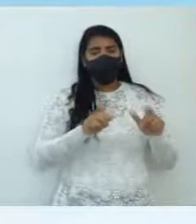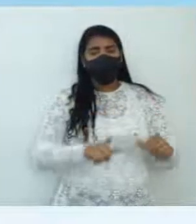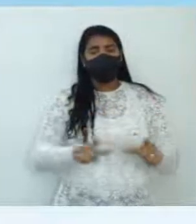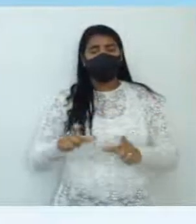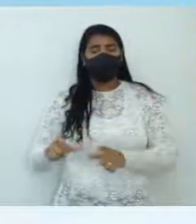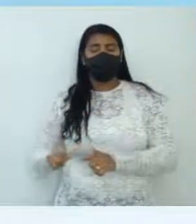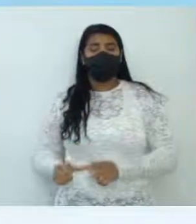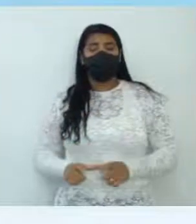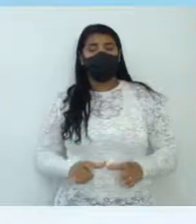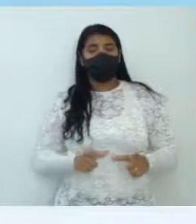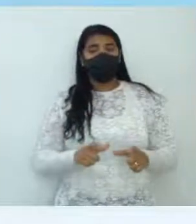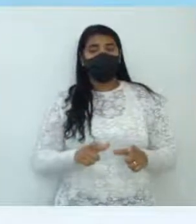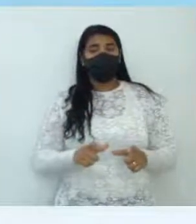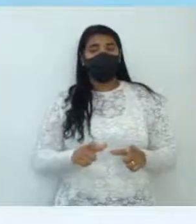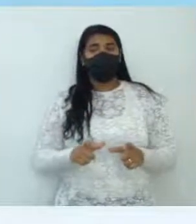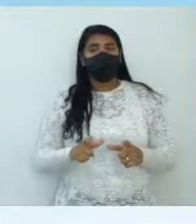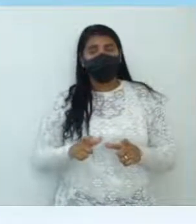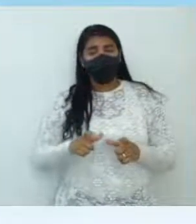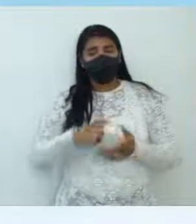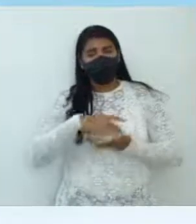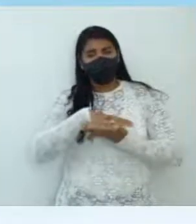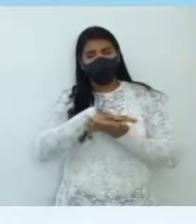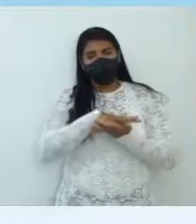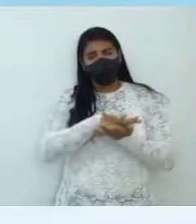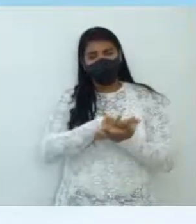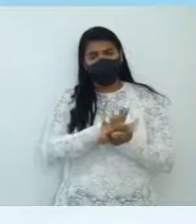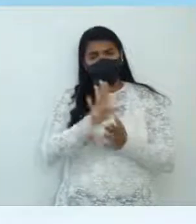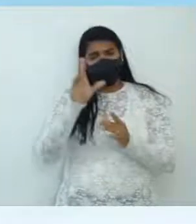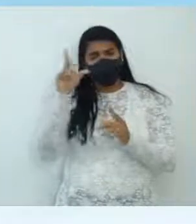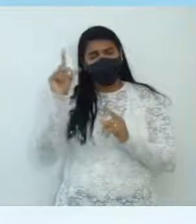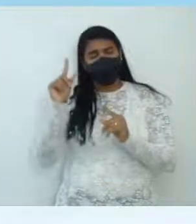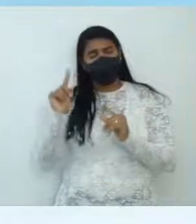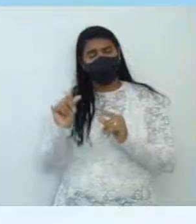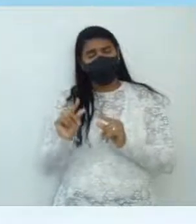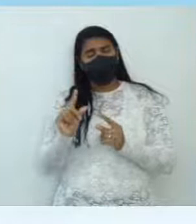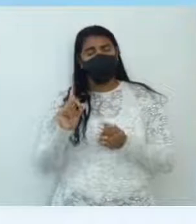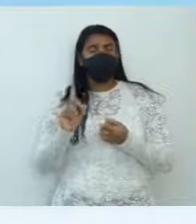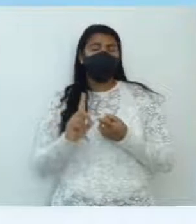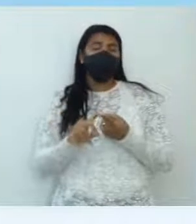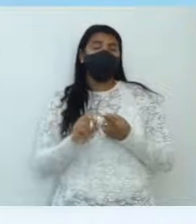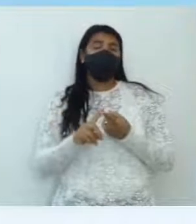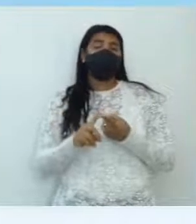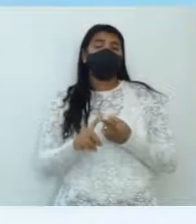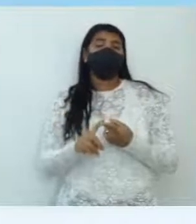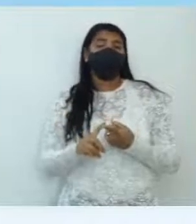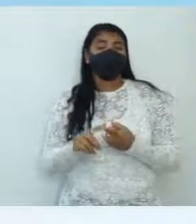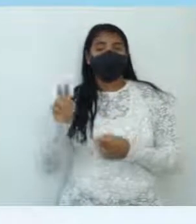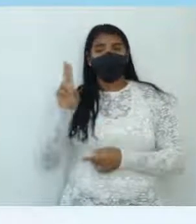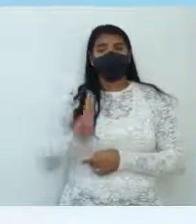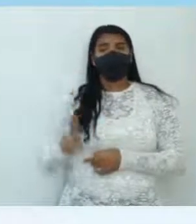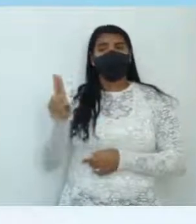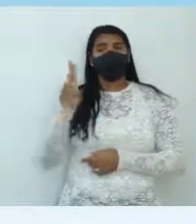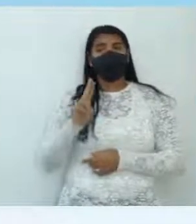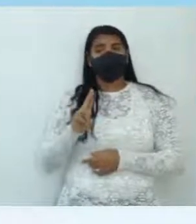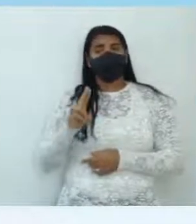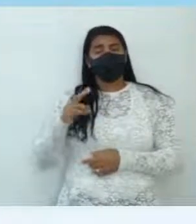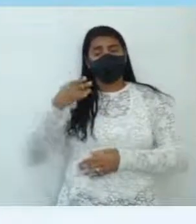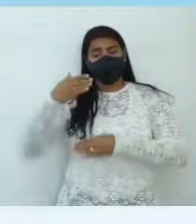ficaram degradadas, também a diminuição ou eliminação do uso de